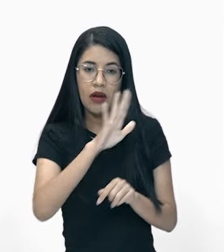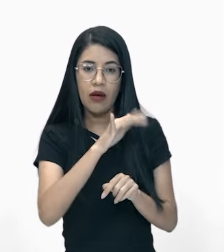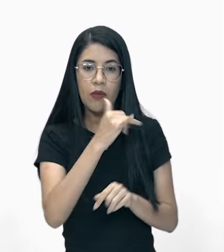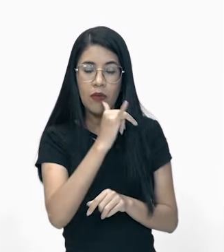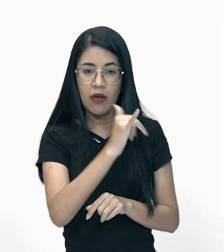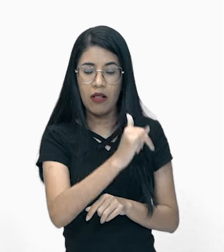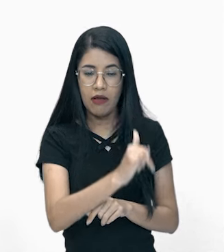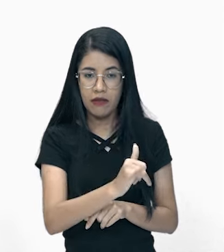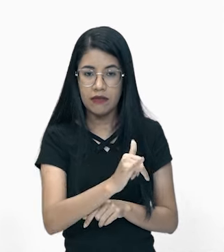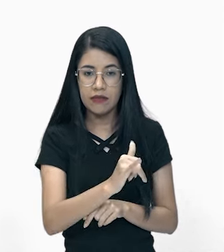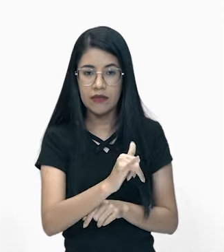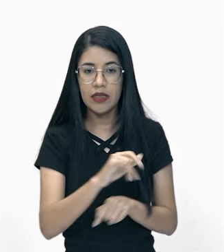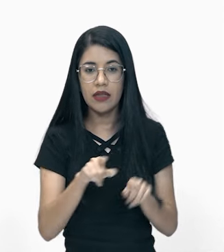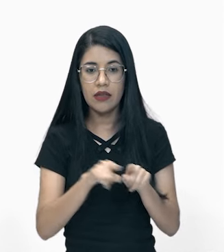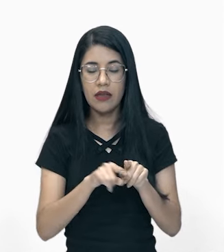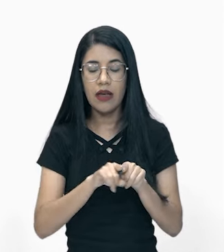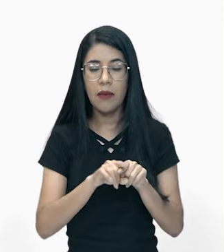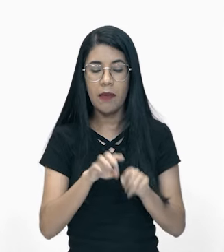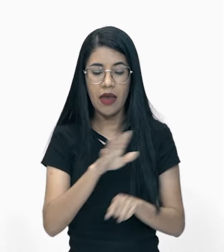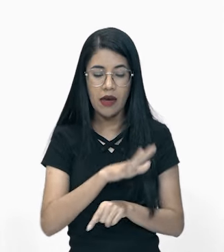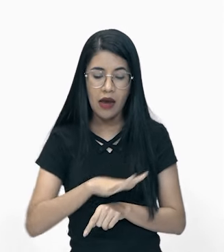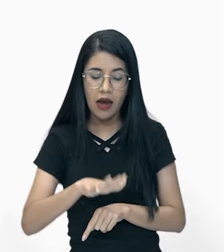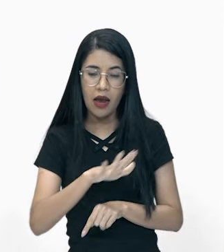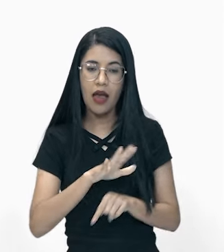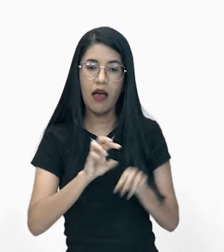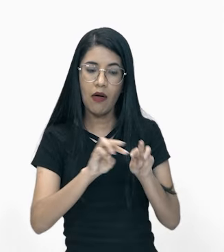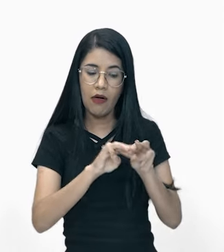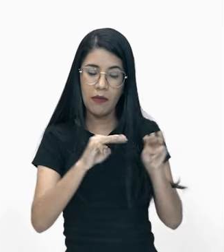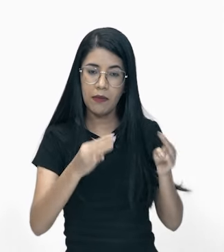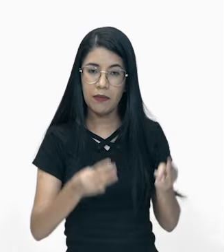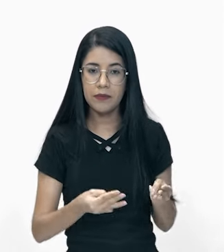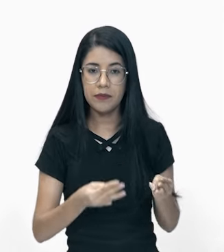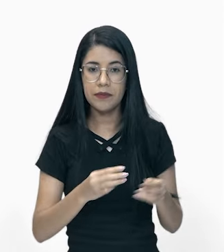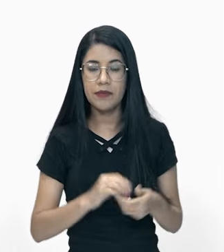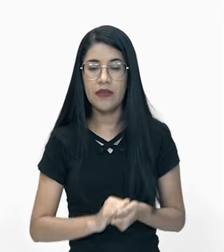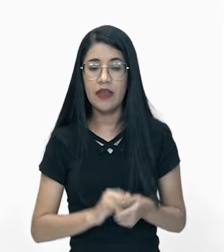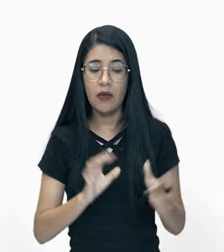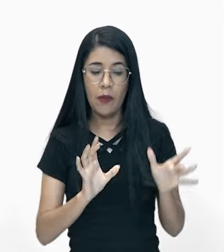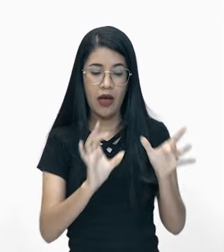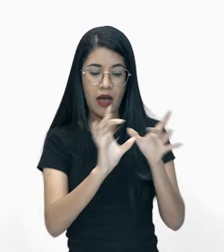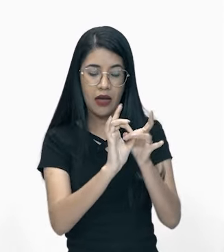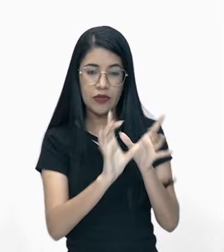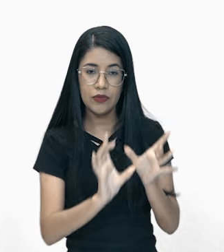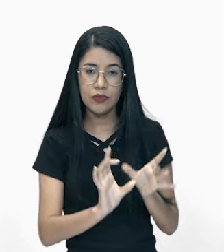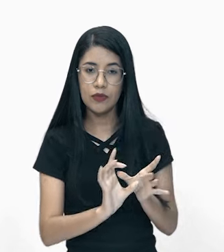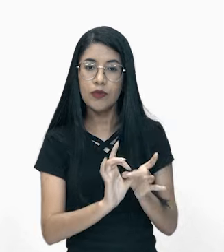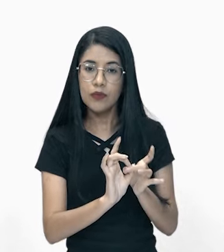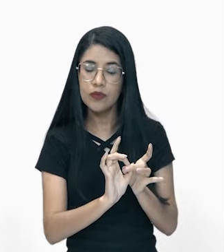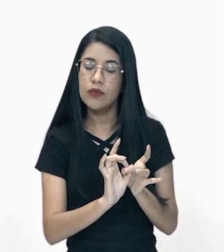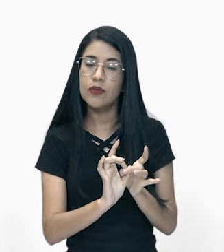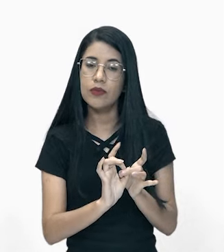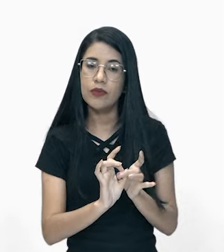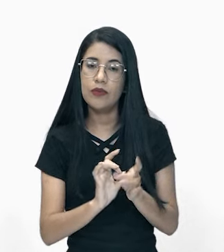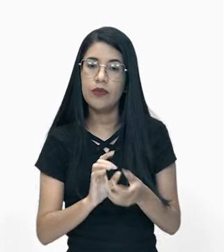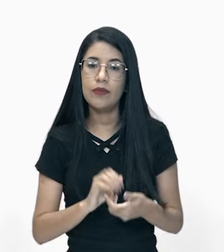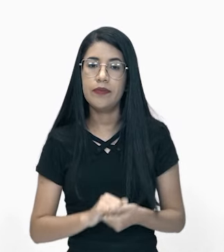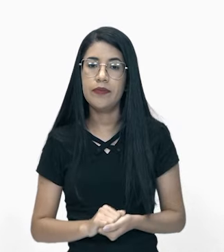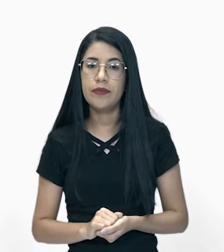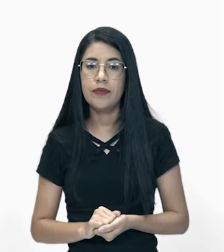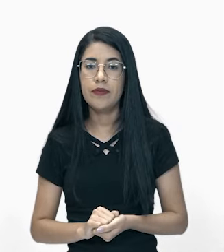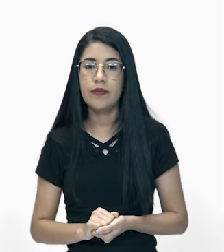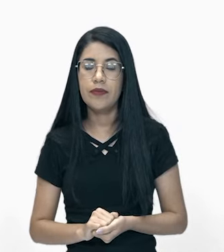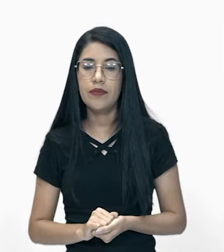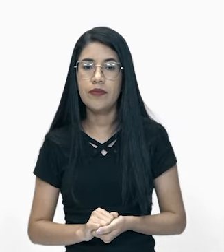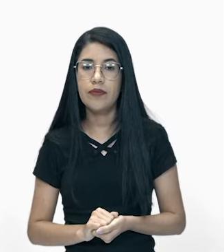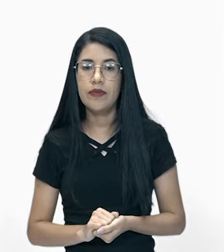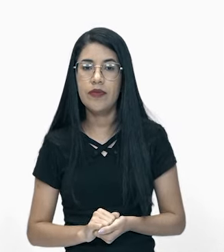elétrico e também de um campo magnético. A junção das duas me deu o campo elétrico que eu tenho e o